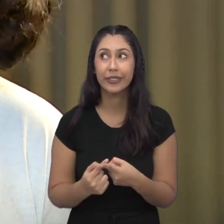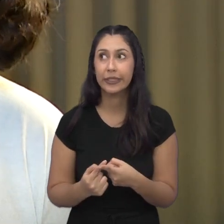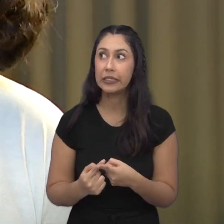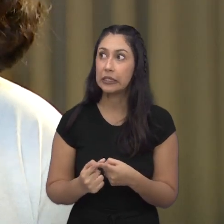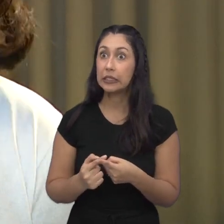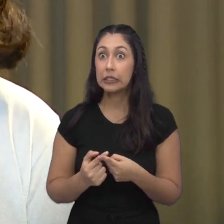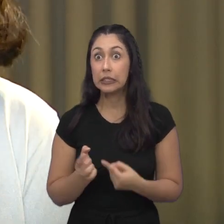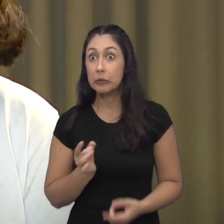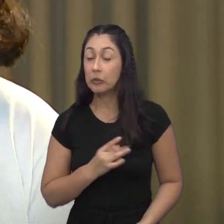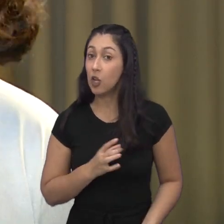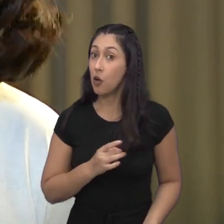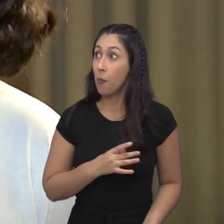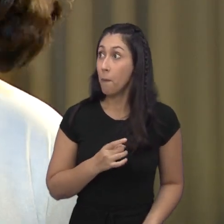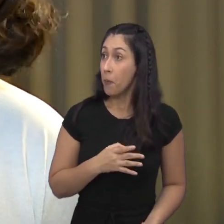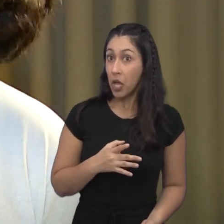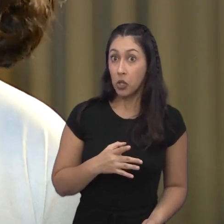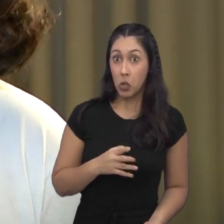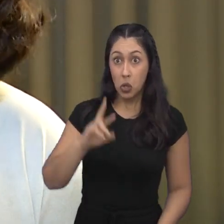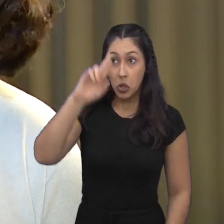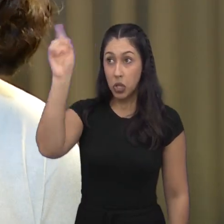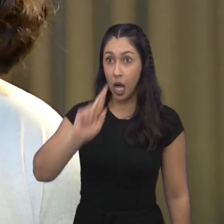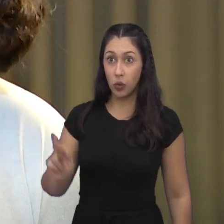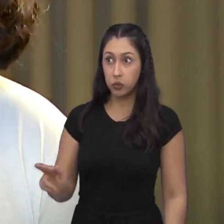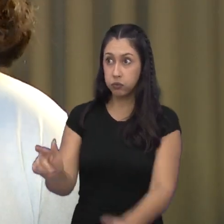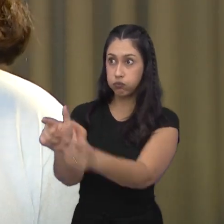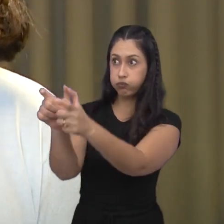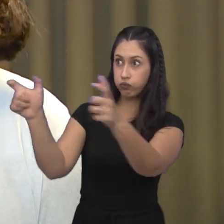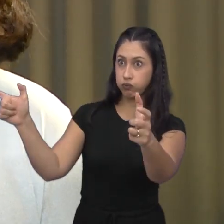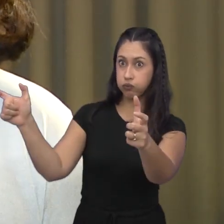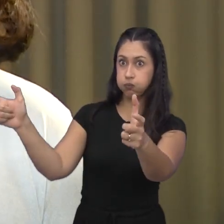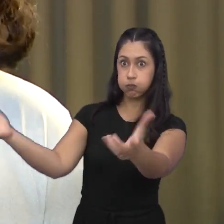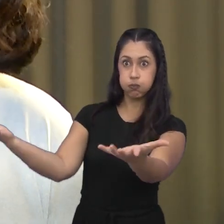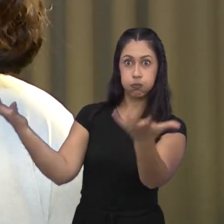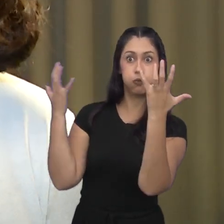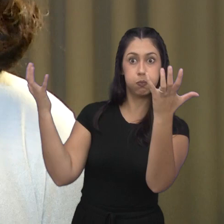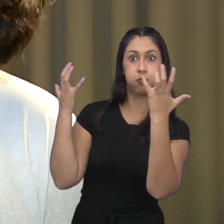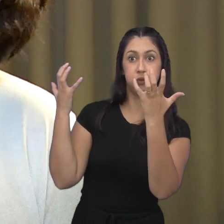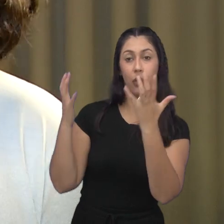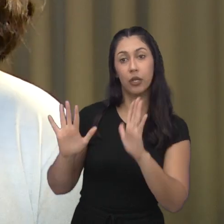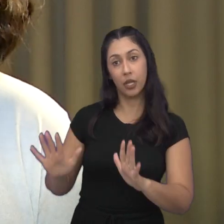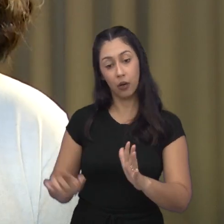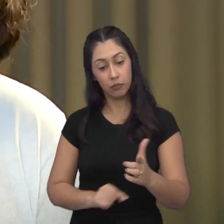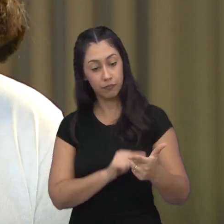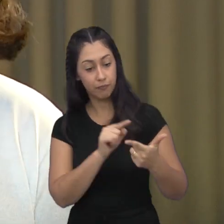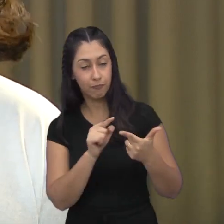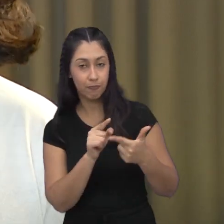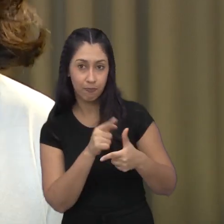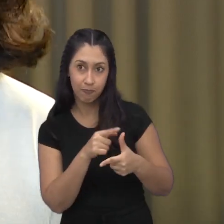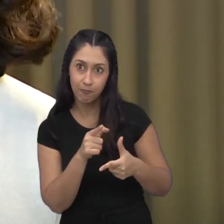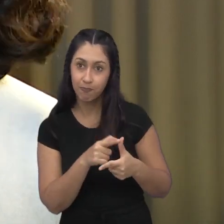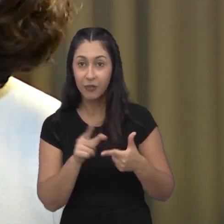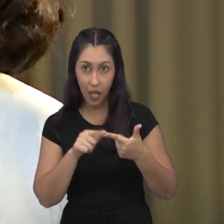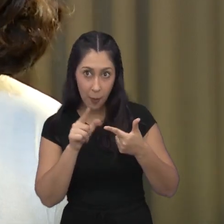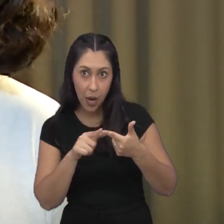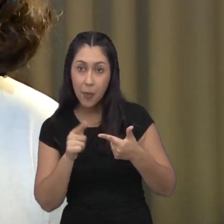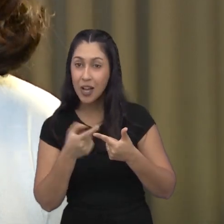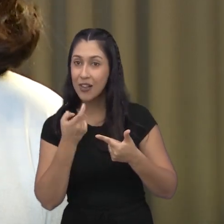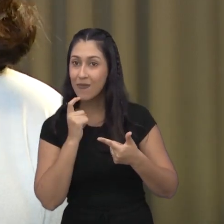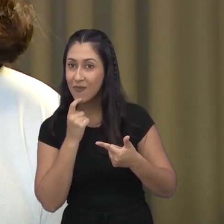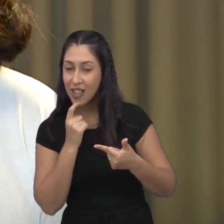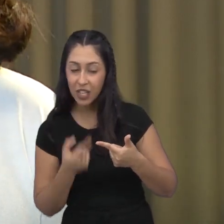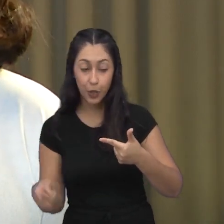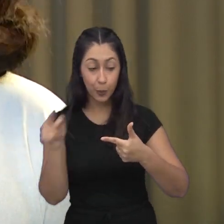medo. O medo do expansionismo da Rússia. Então, primeiramente, a Finlândia entrou e hoje a Suécia